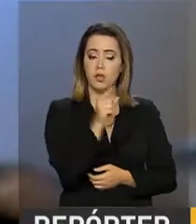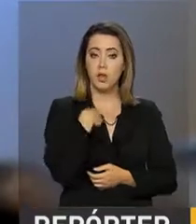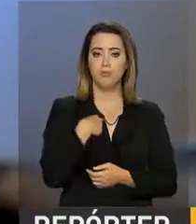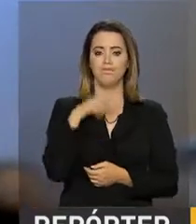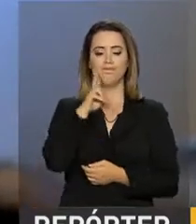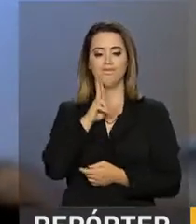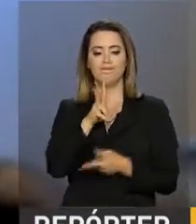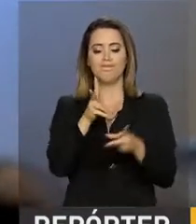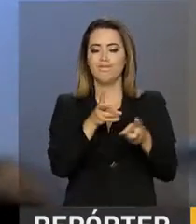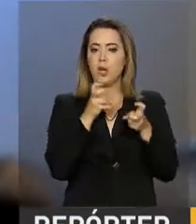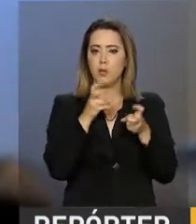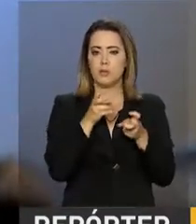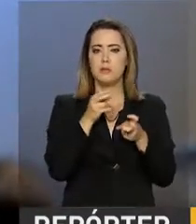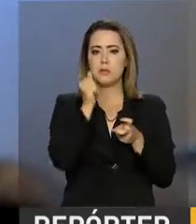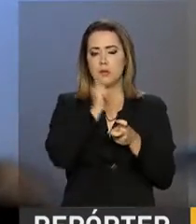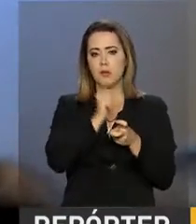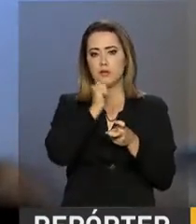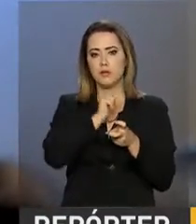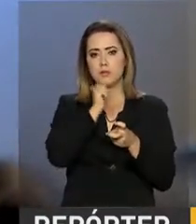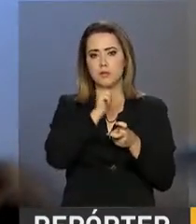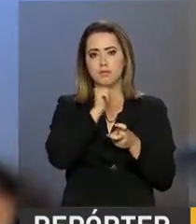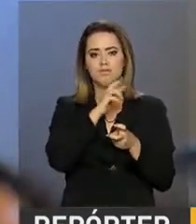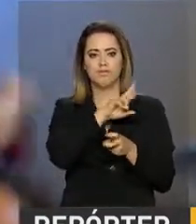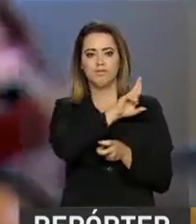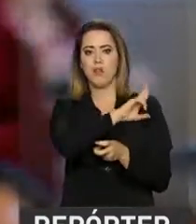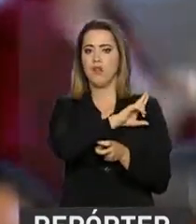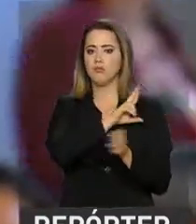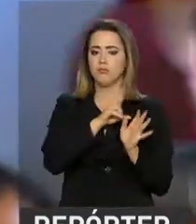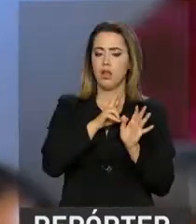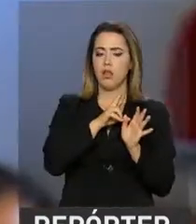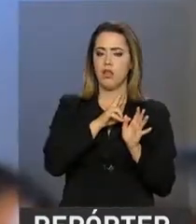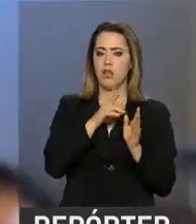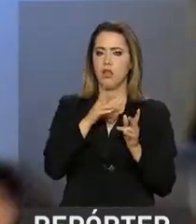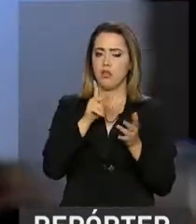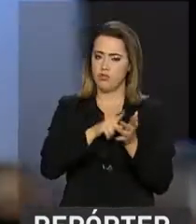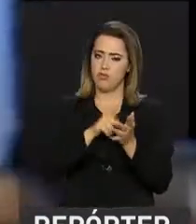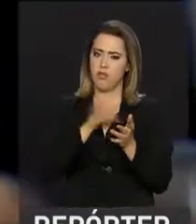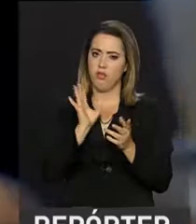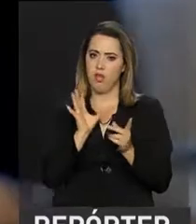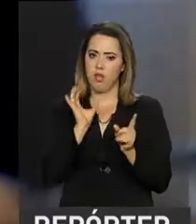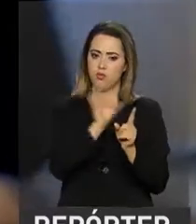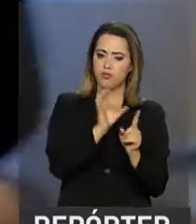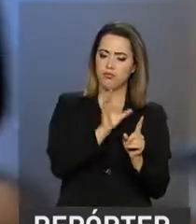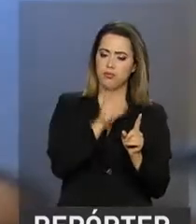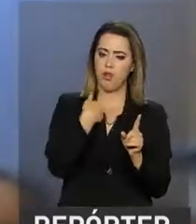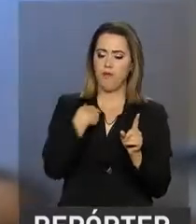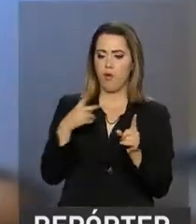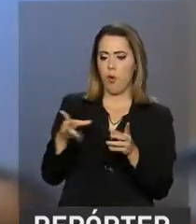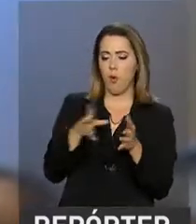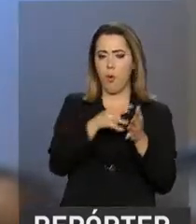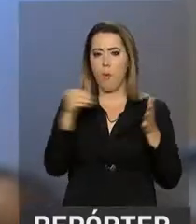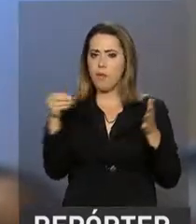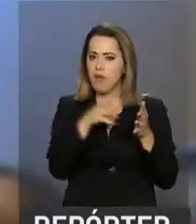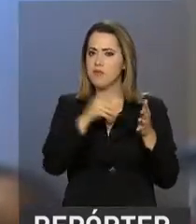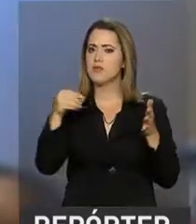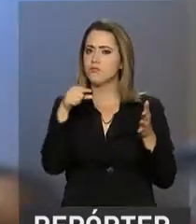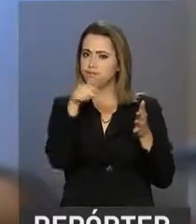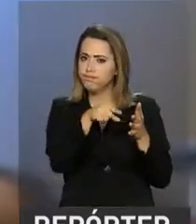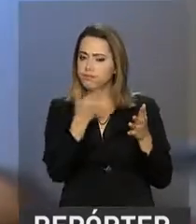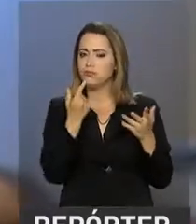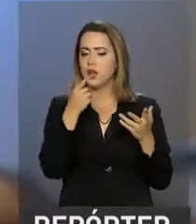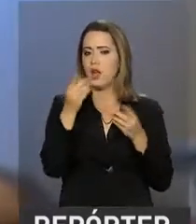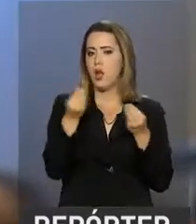representados nas redes sociais é reproduzir se na verdade nas redes sociais a representação da mulher objetificada